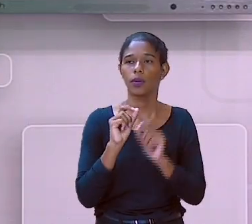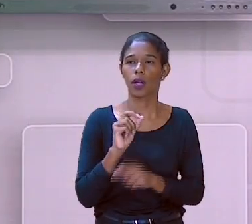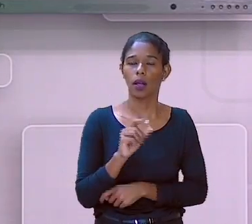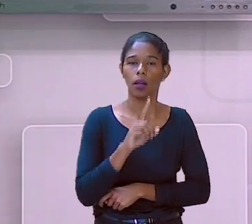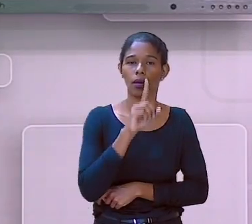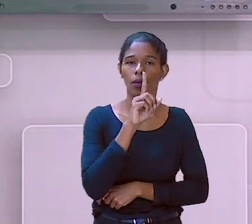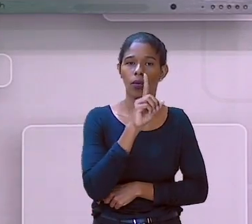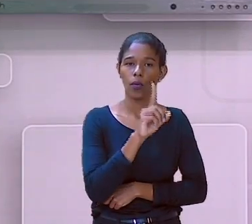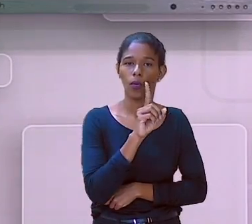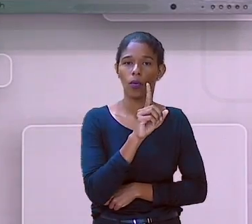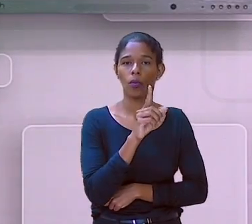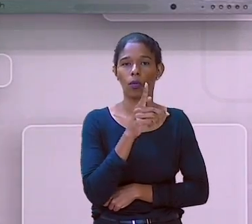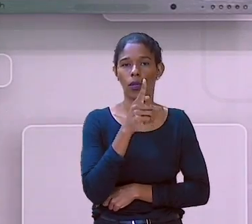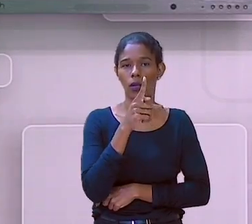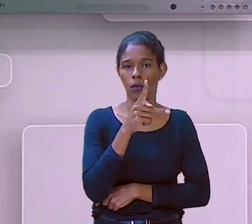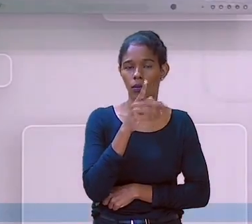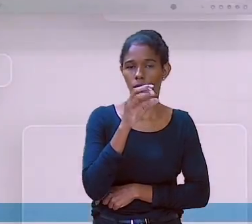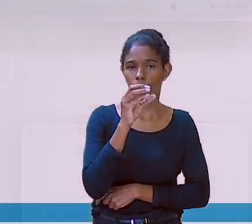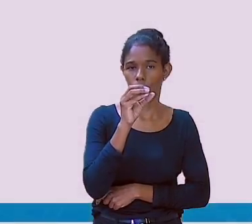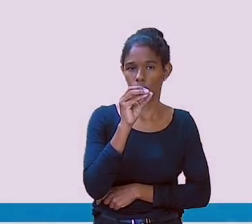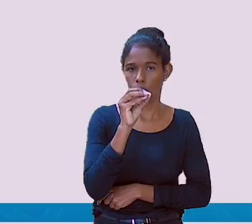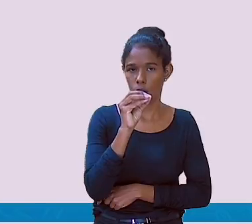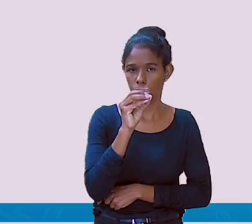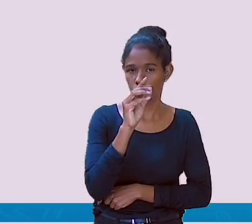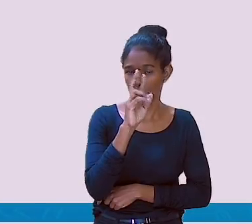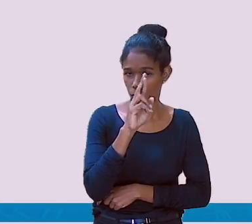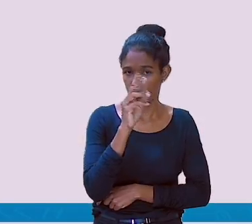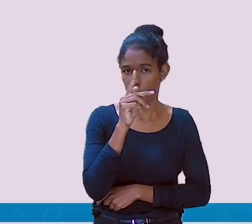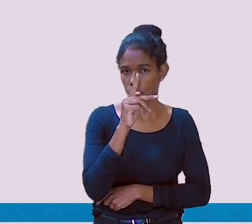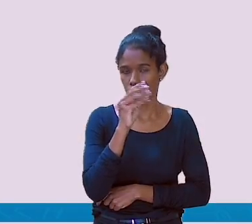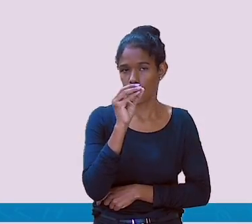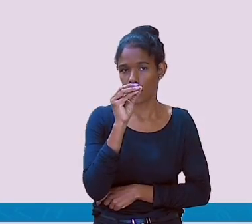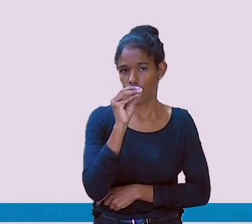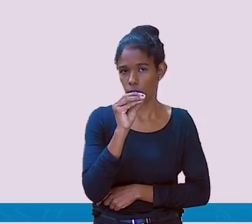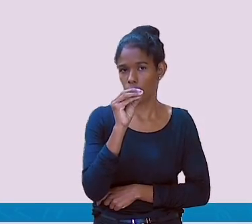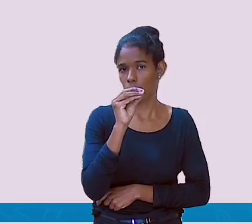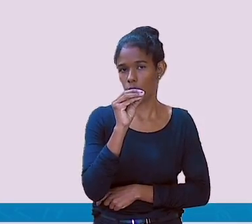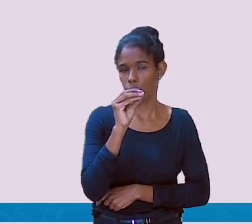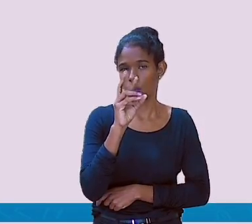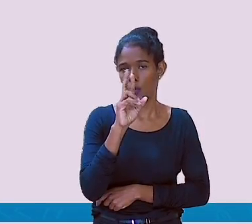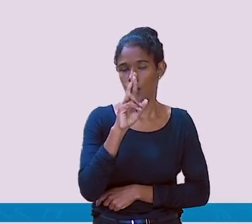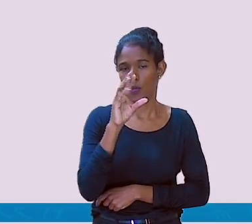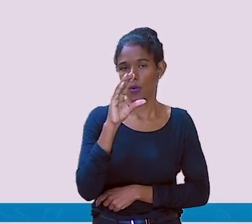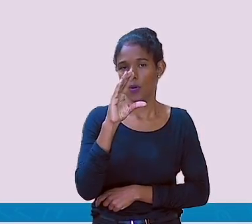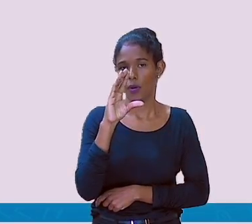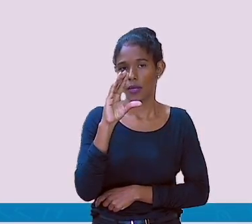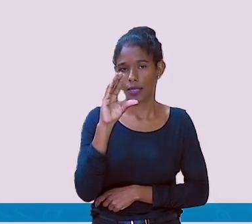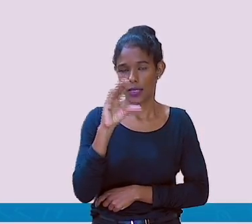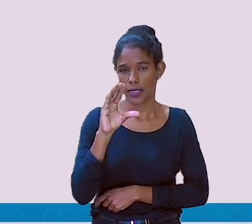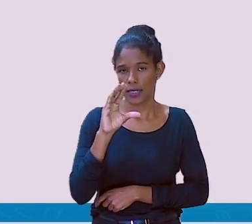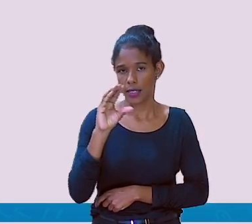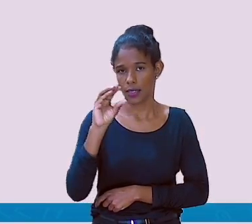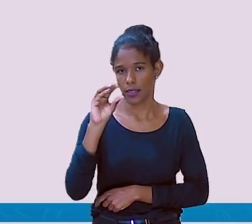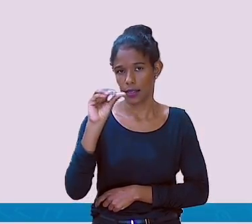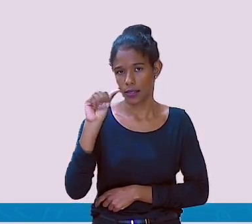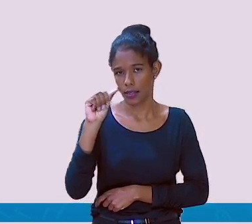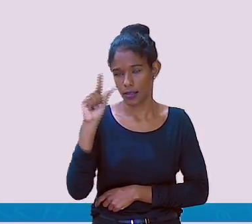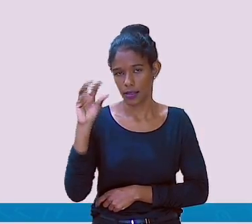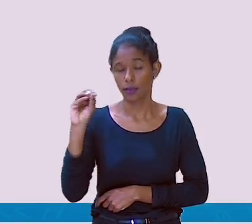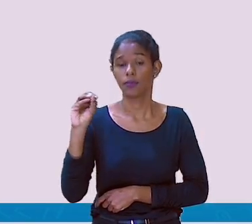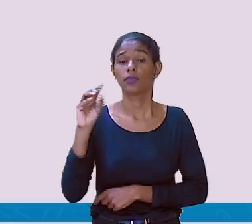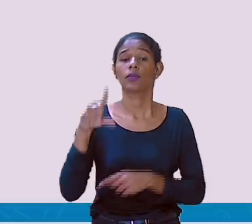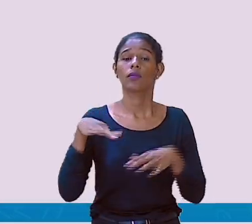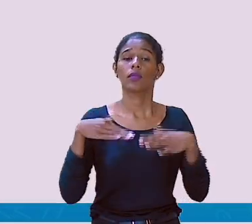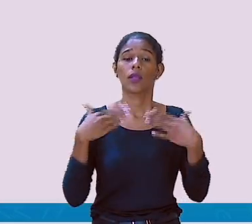para B, assim como C está para D. Então, a leitura pode